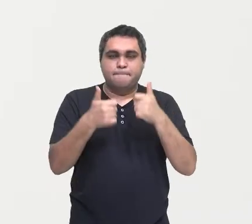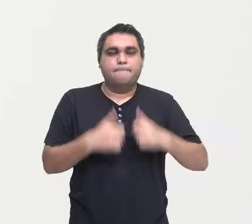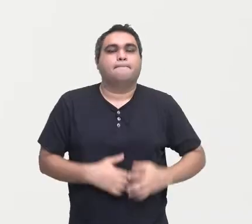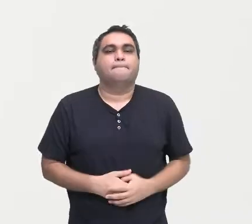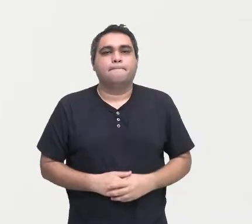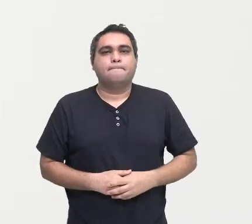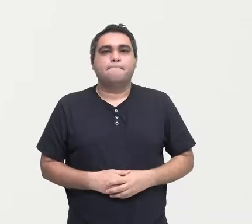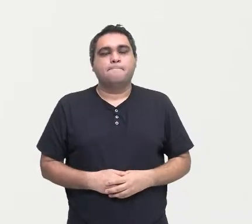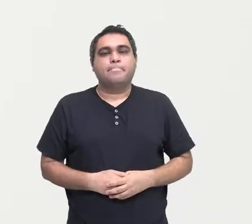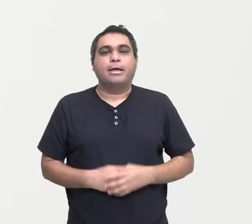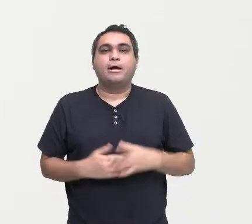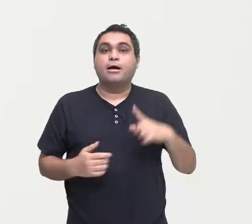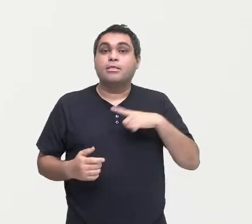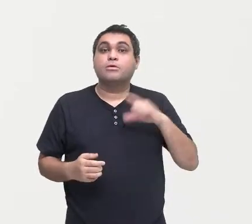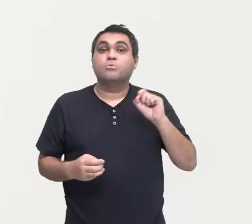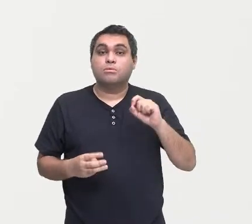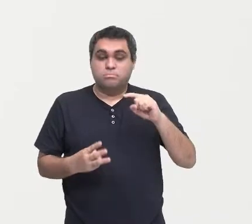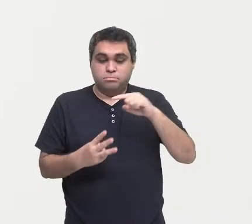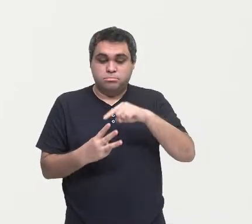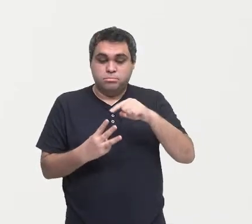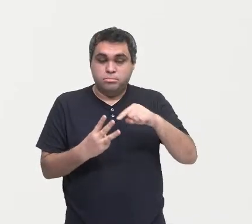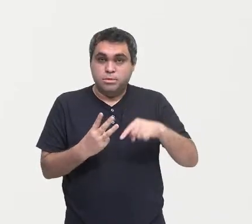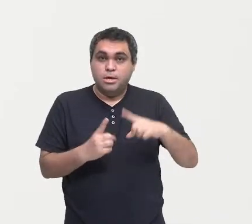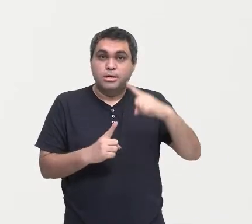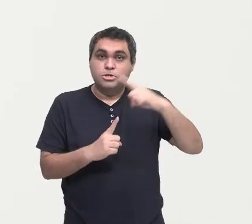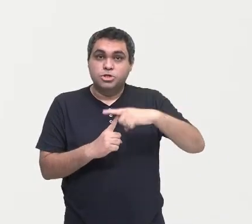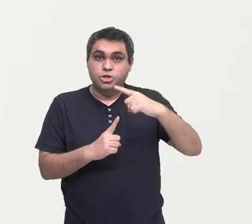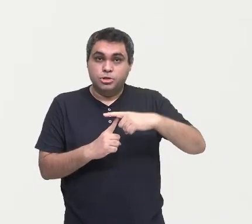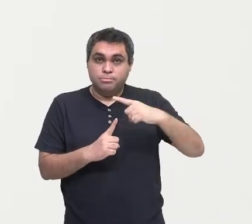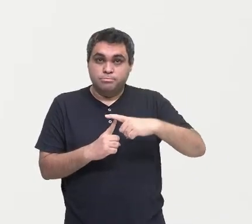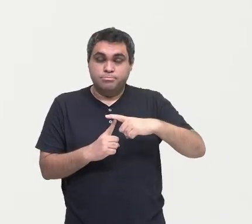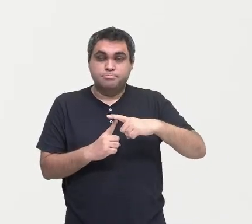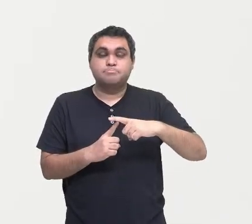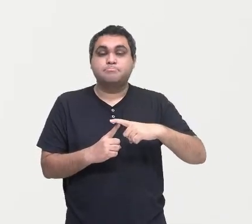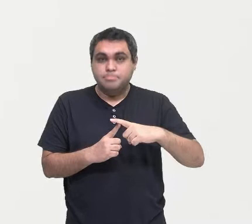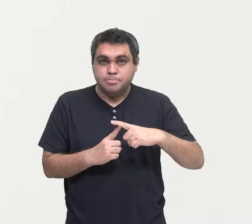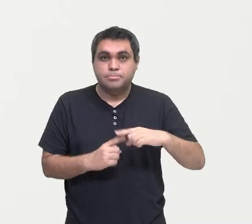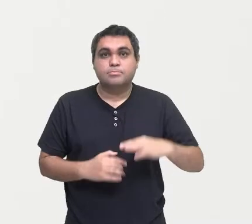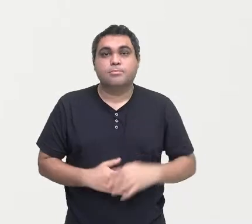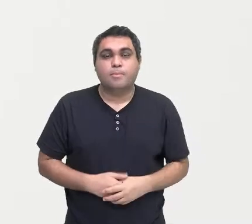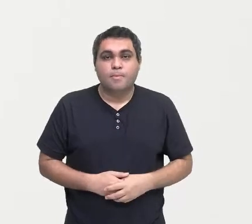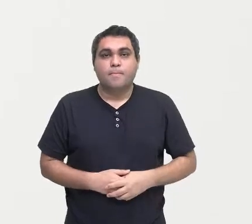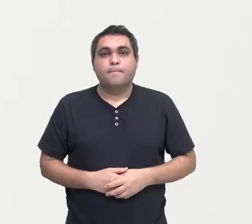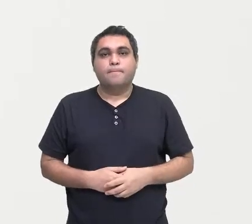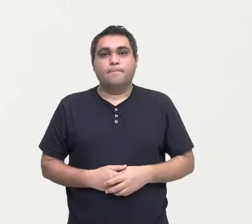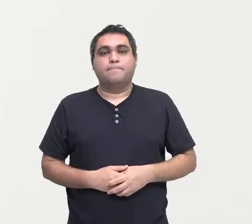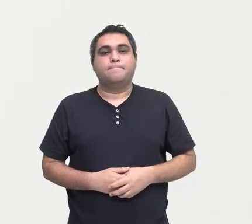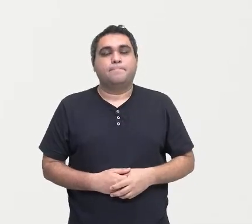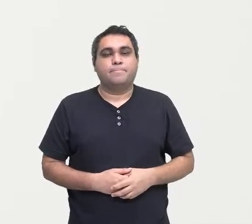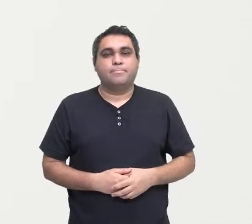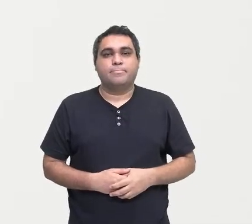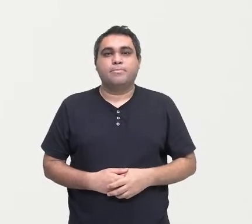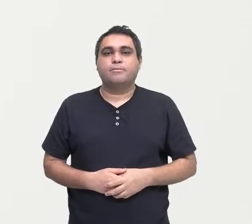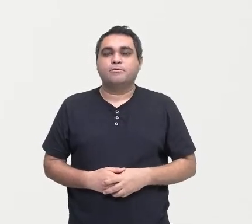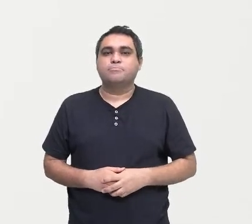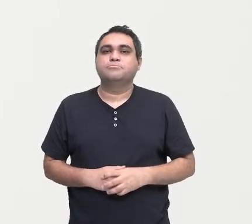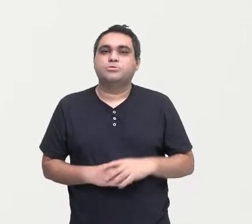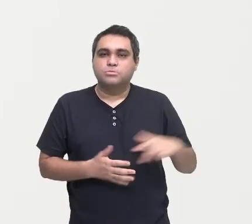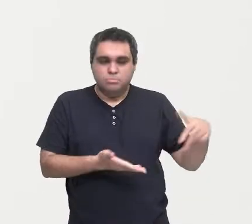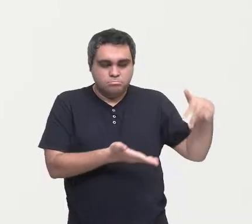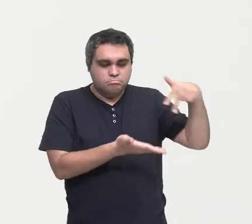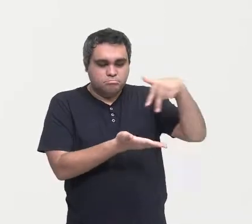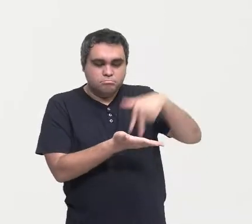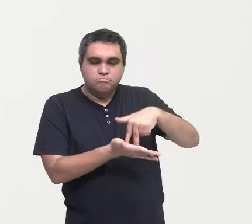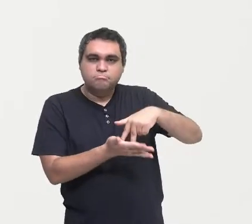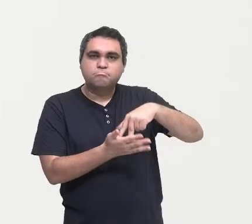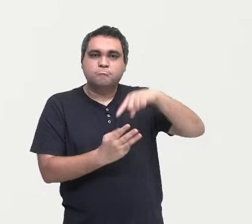a partir disso? Temos três aspectos sobre o nosso humanismo, 3